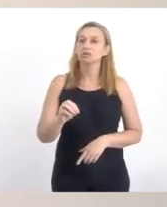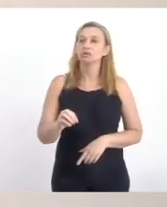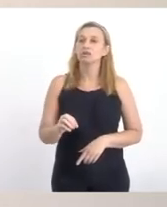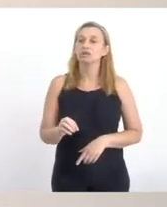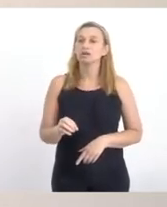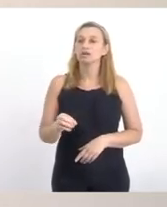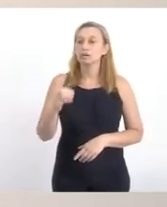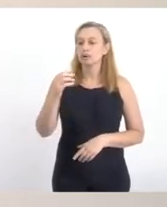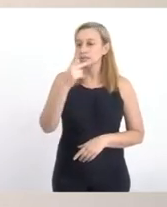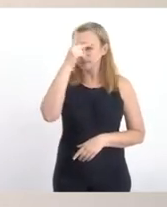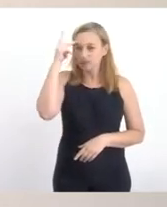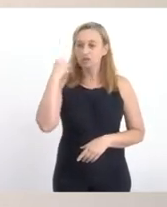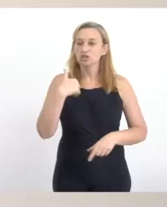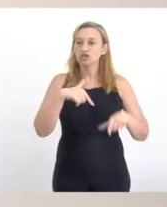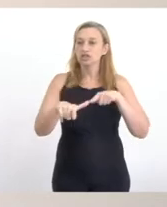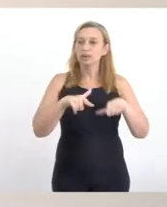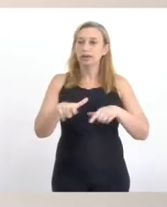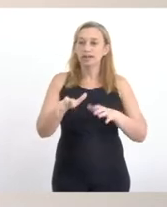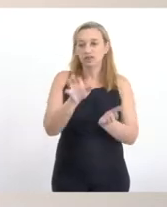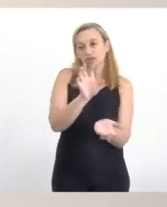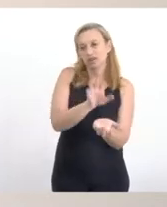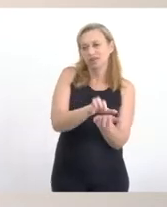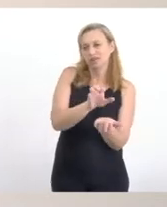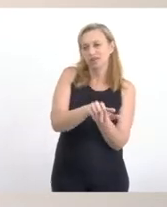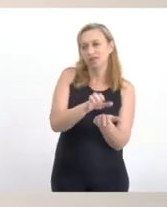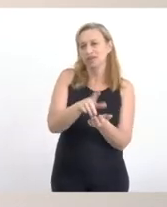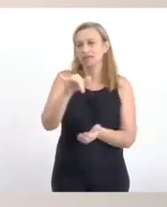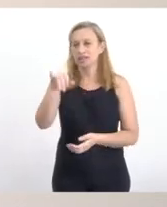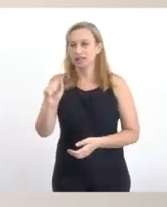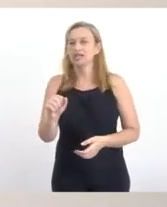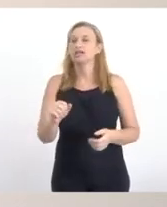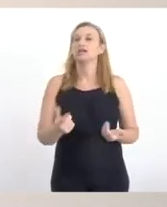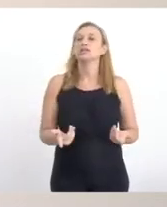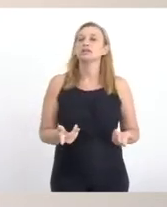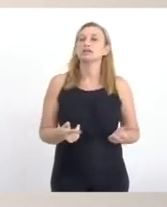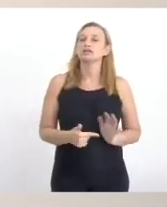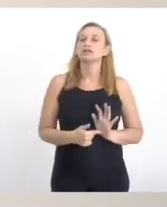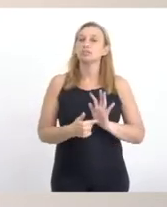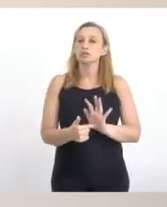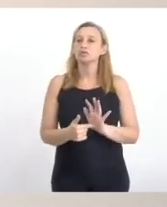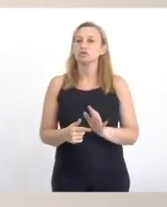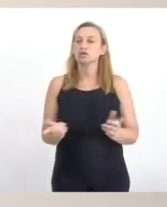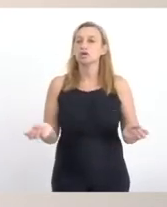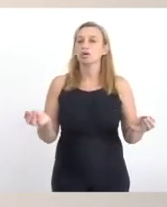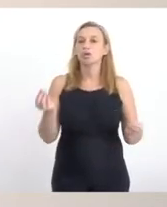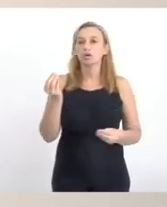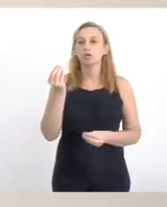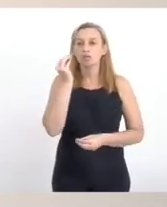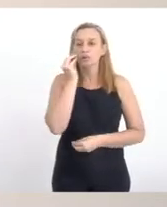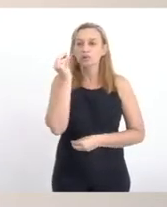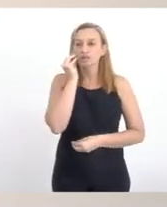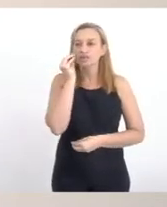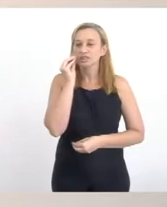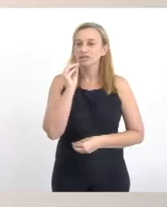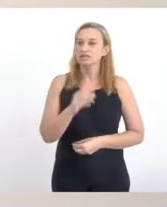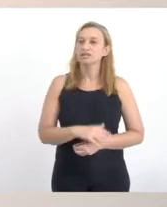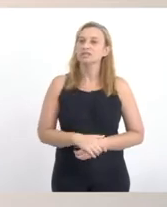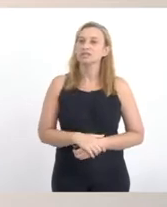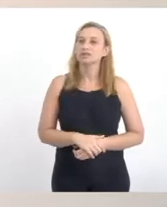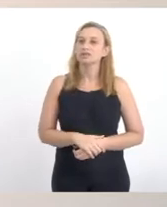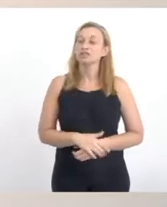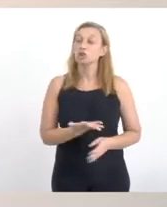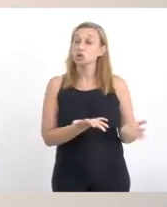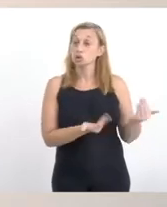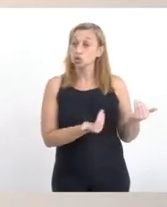que são figuras que trabalham no Jacarezinho no única e trazem também essa oportunidade de ao invés